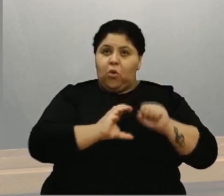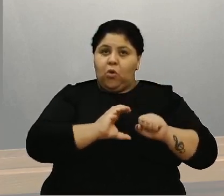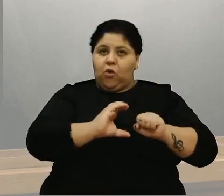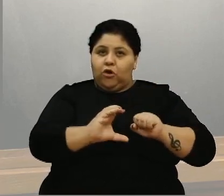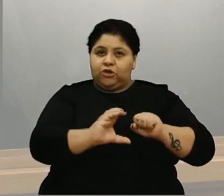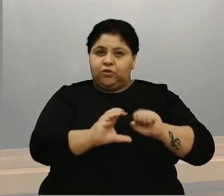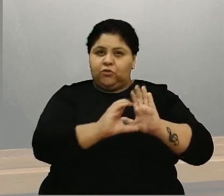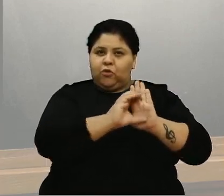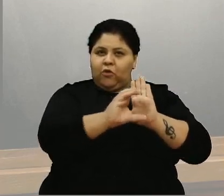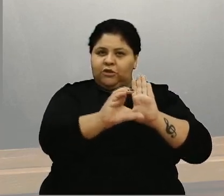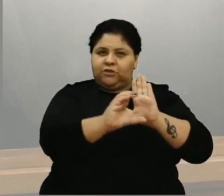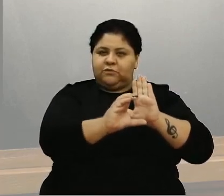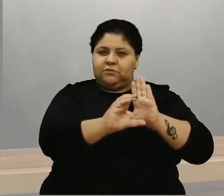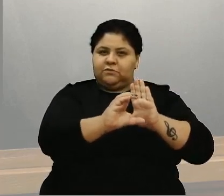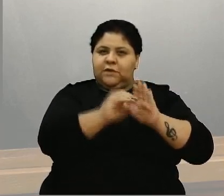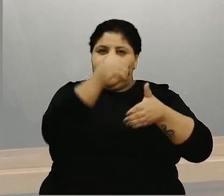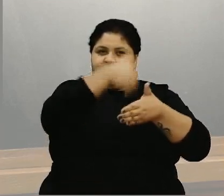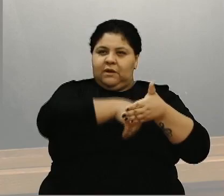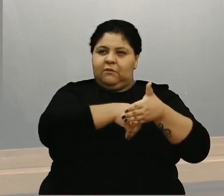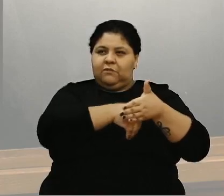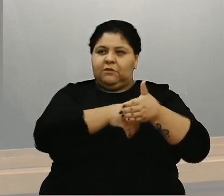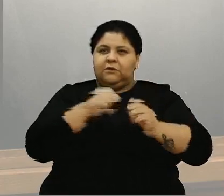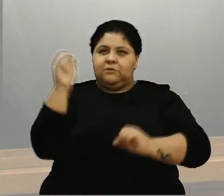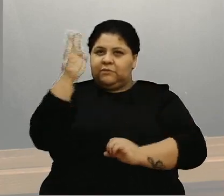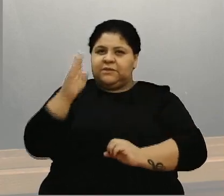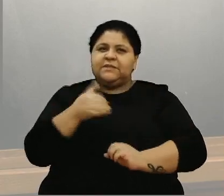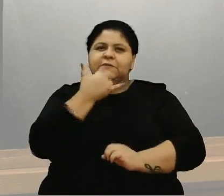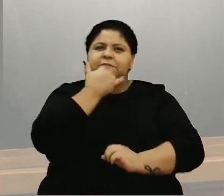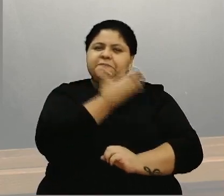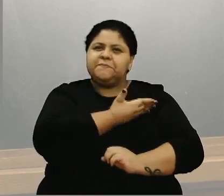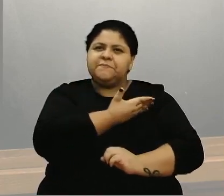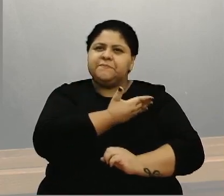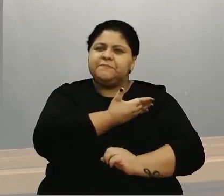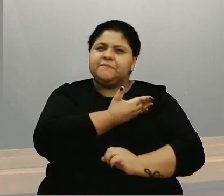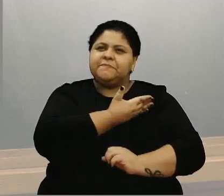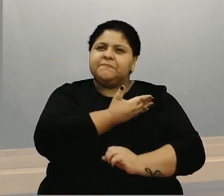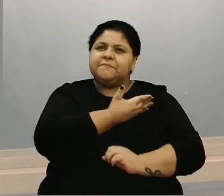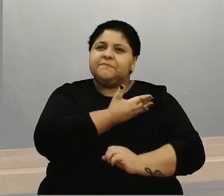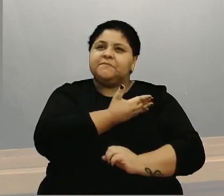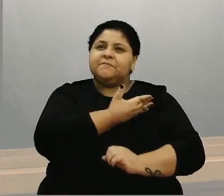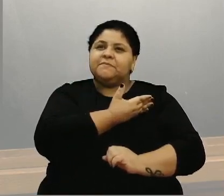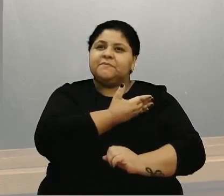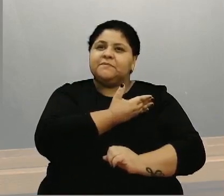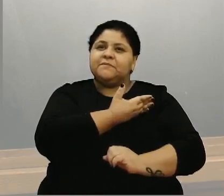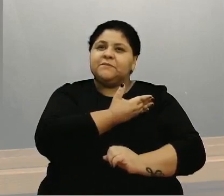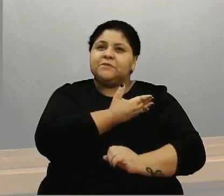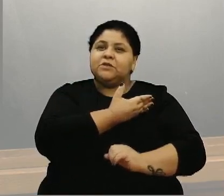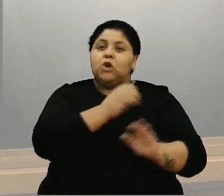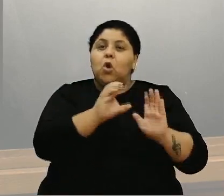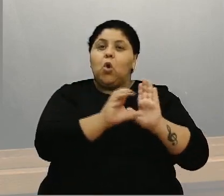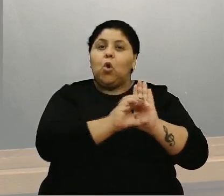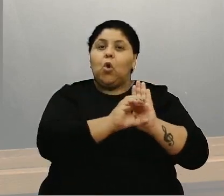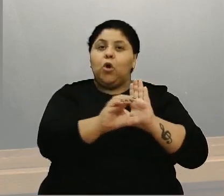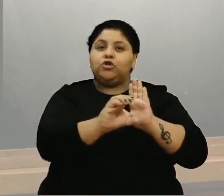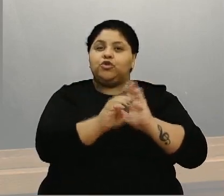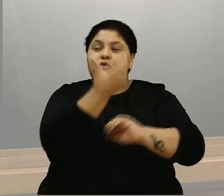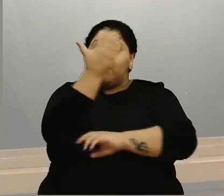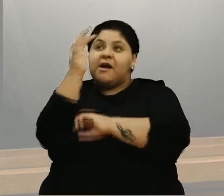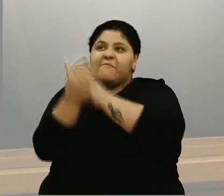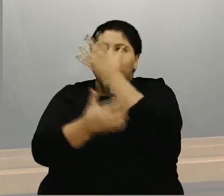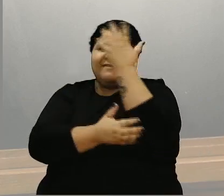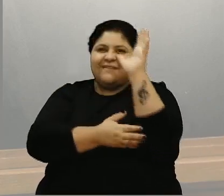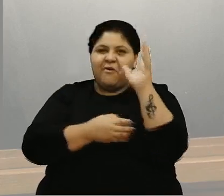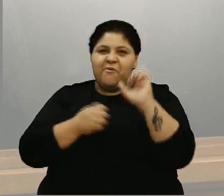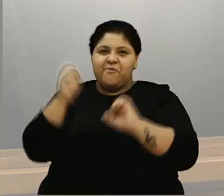em várias situações, o Código Ambiental brasileiro em várias